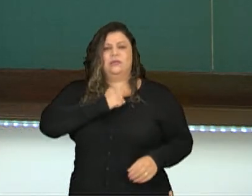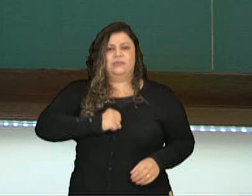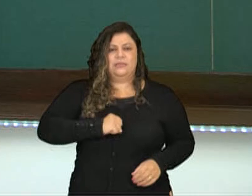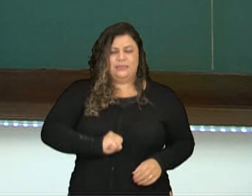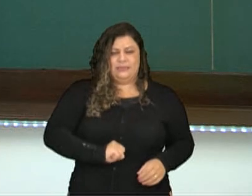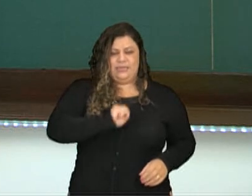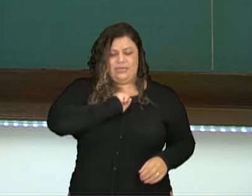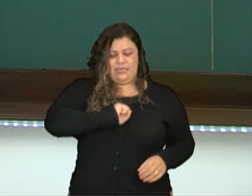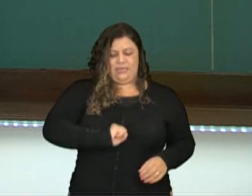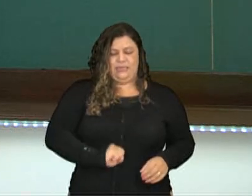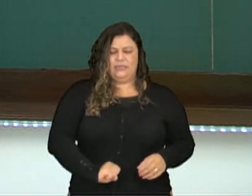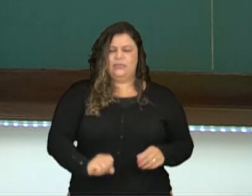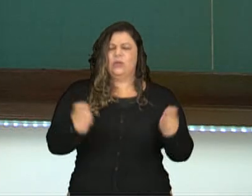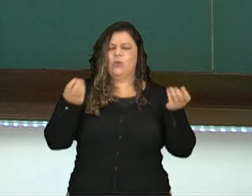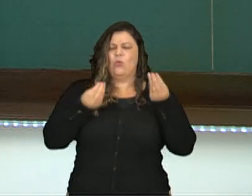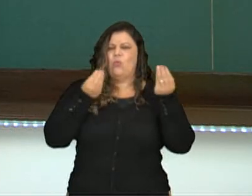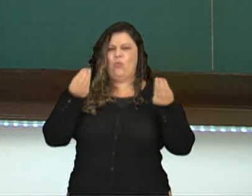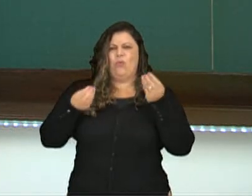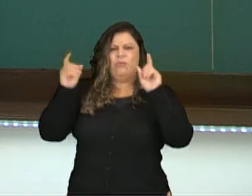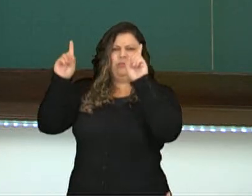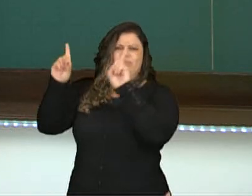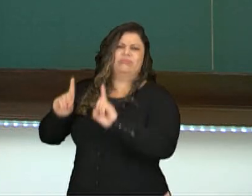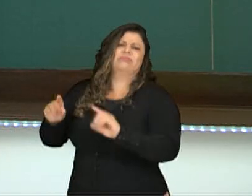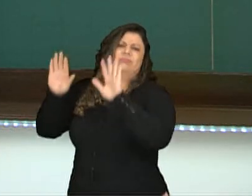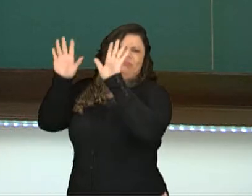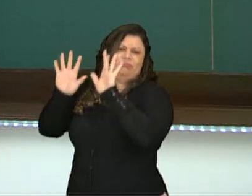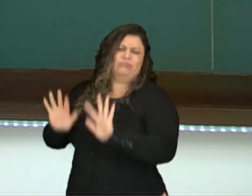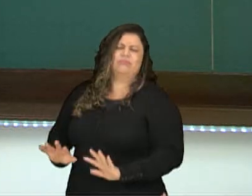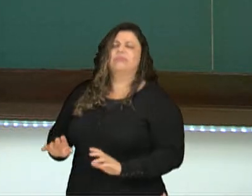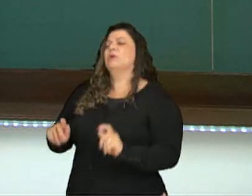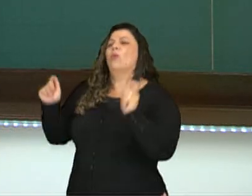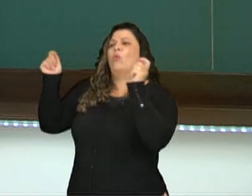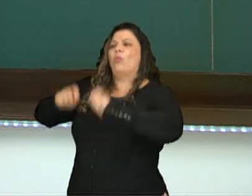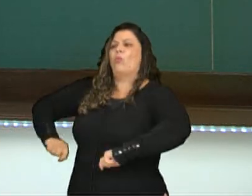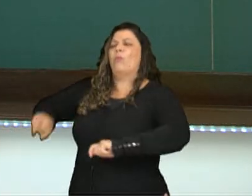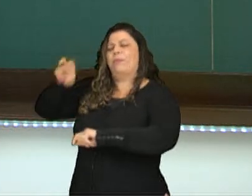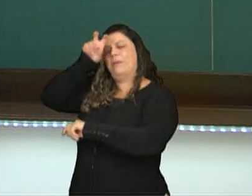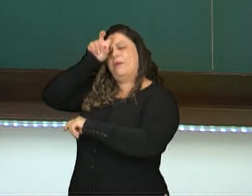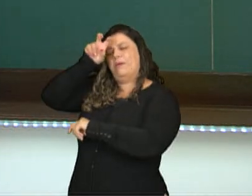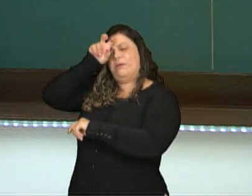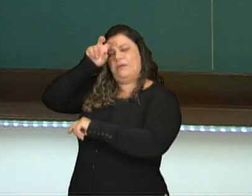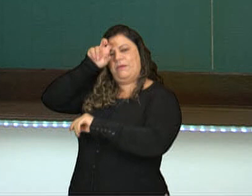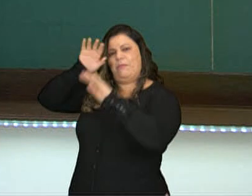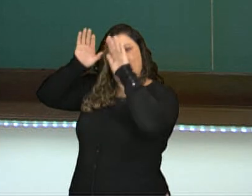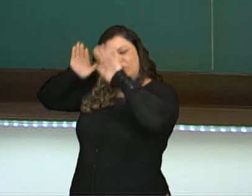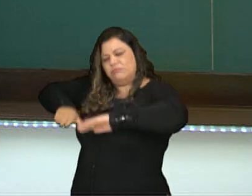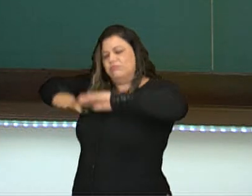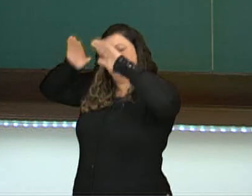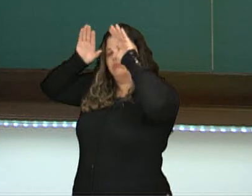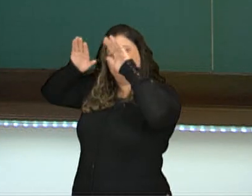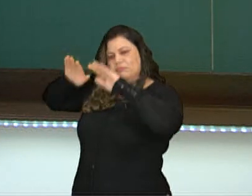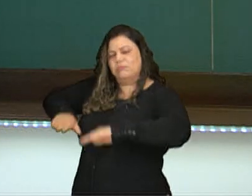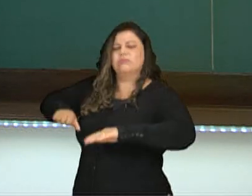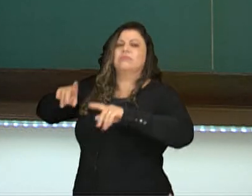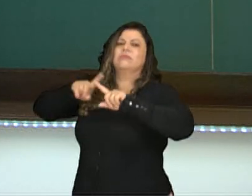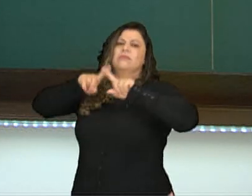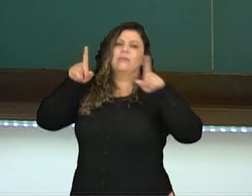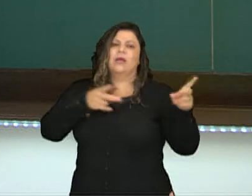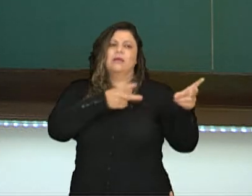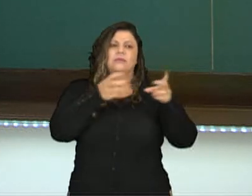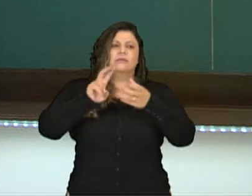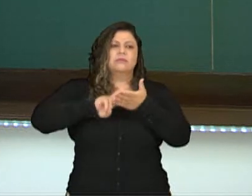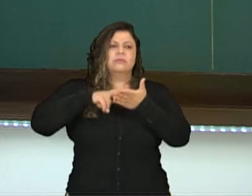eles cultuassem um faraó, era uma questão religiosa, mas essa tradução, não sei se vocês conseguem observar, os